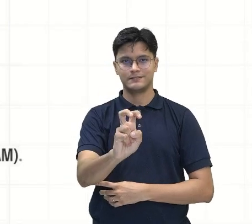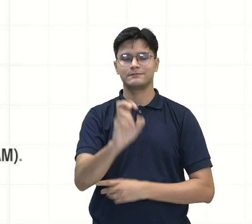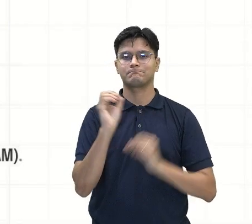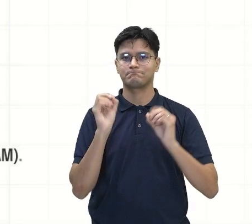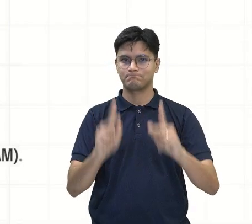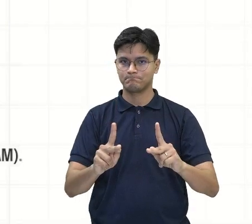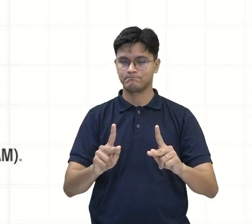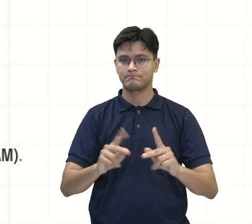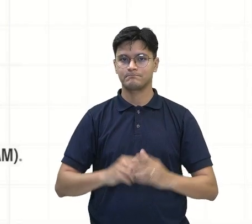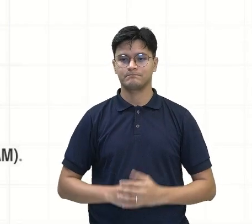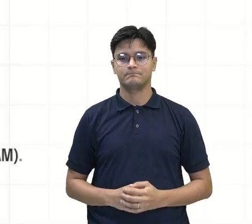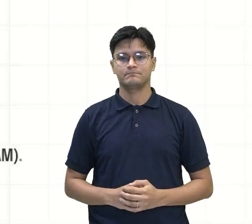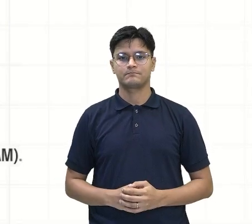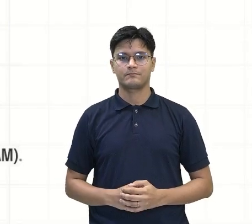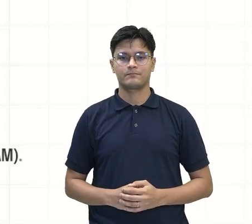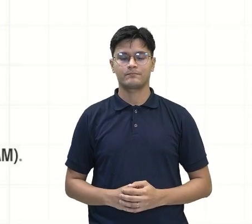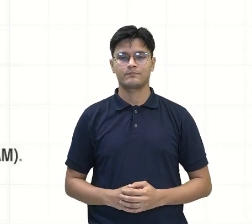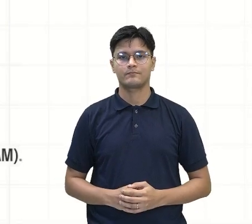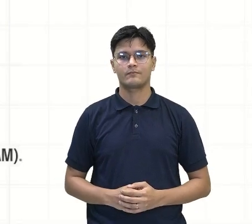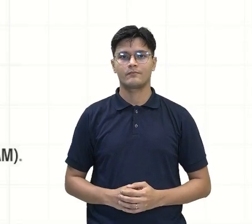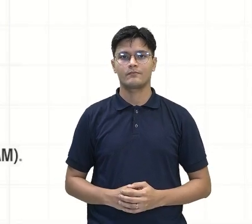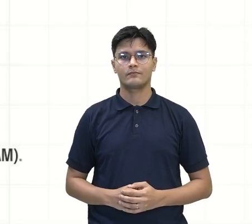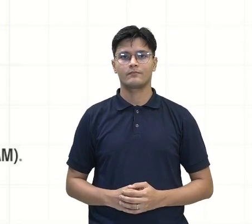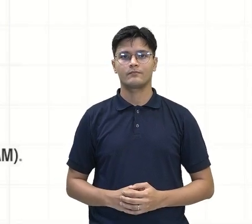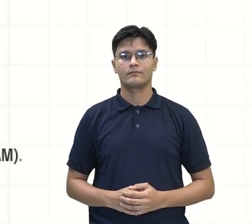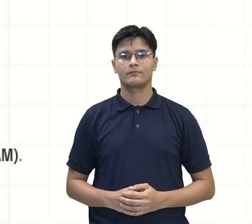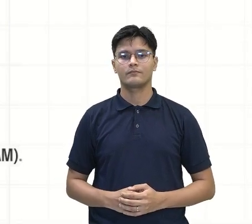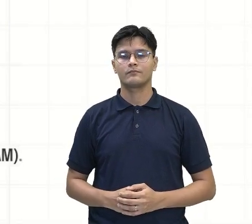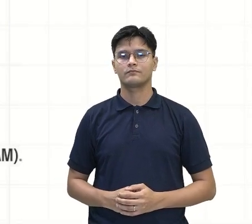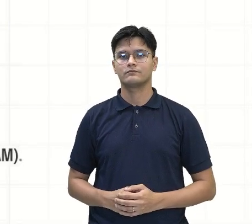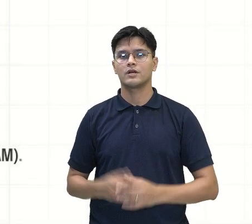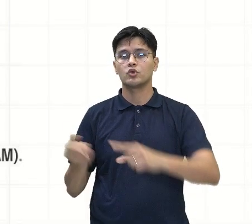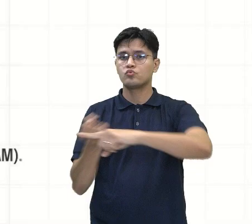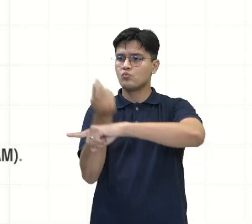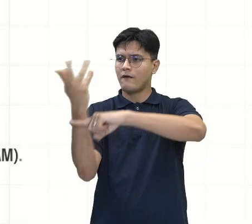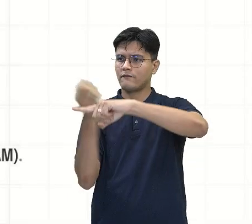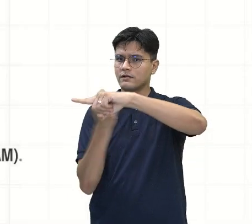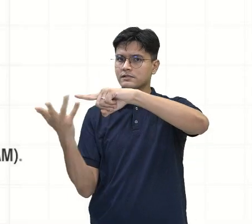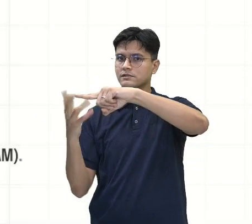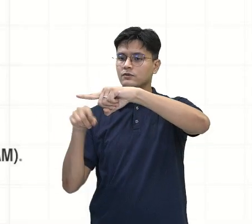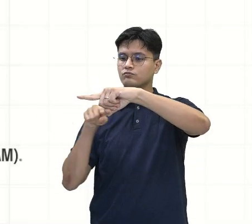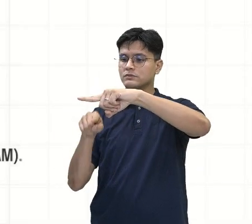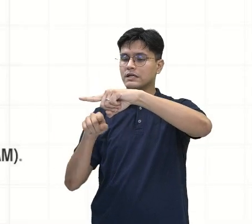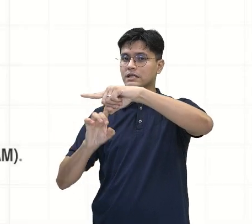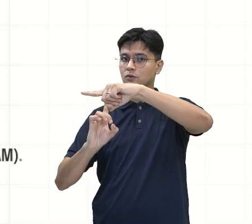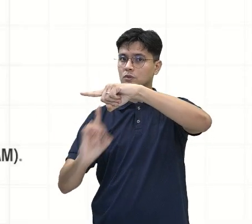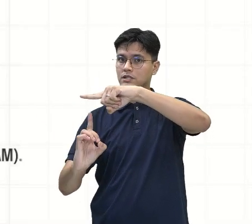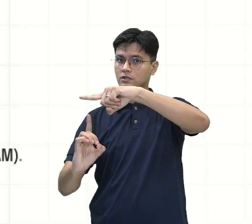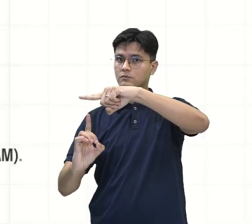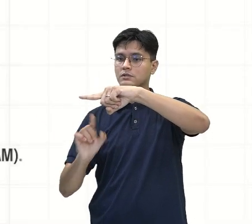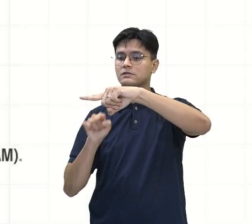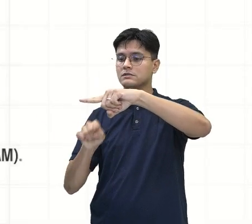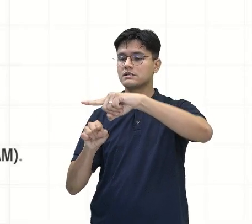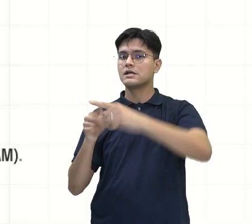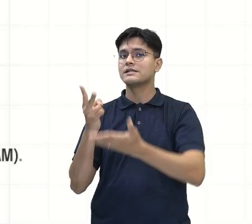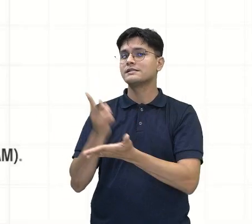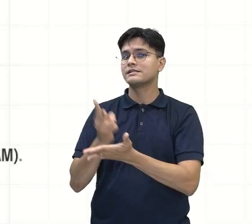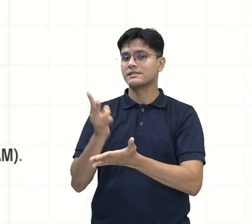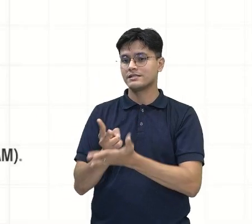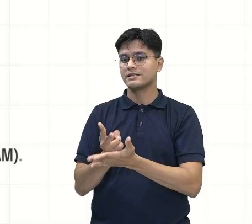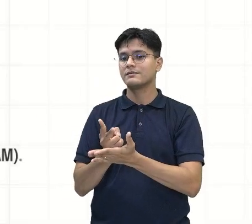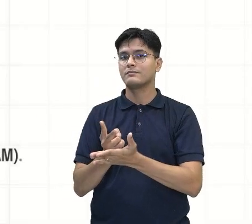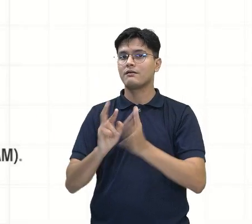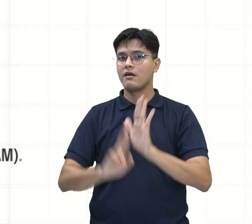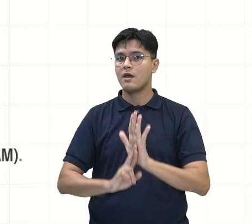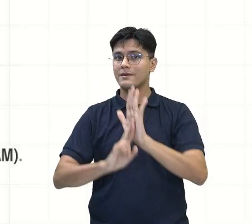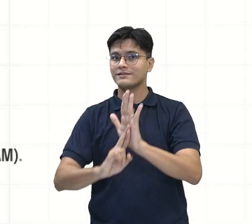bem? Numa fração, pessoal, o número de baixo, que é o denominador, ele sempre representa